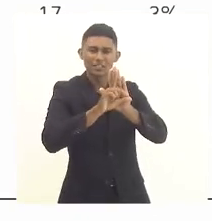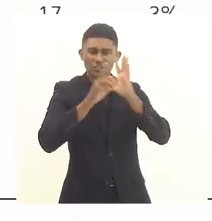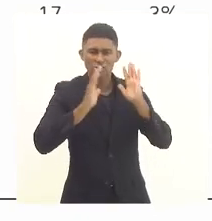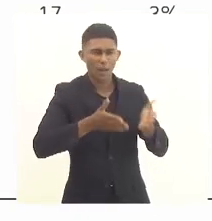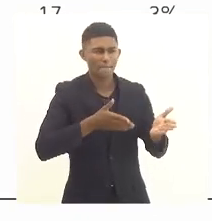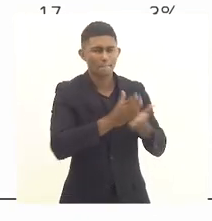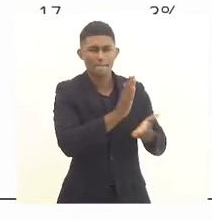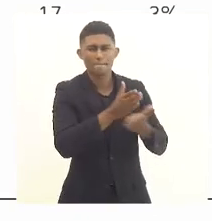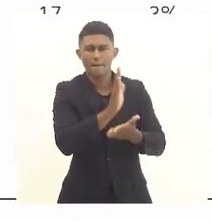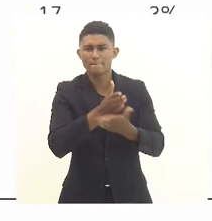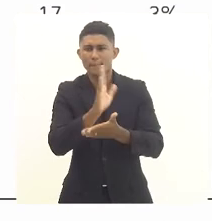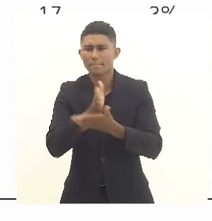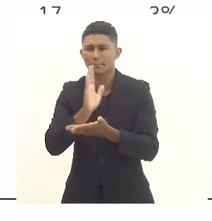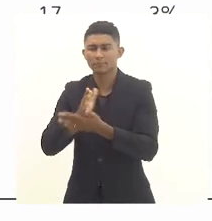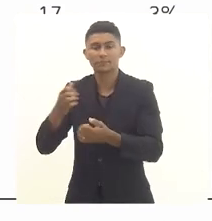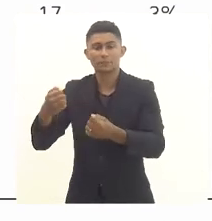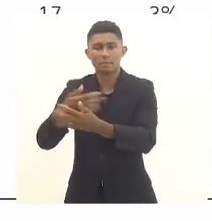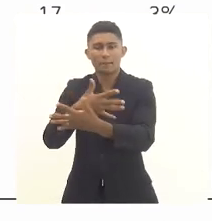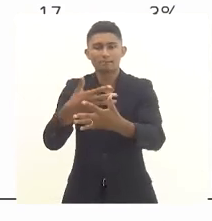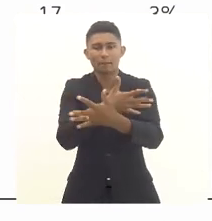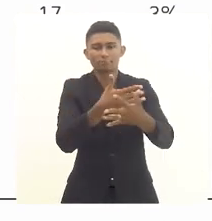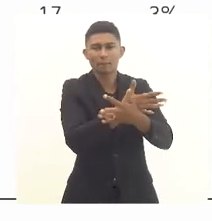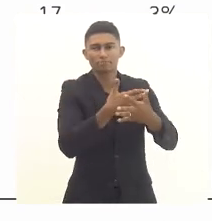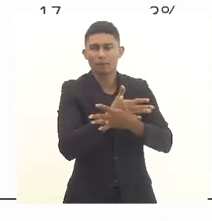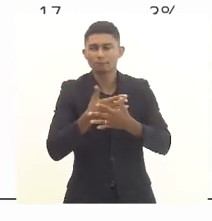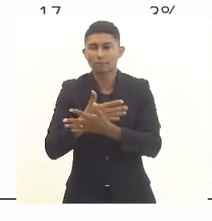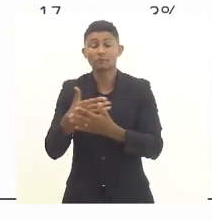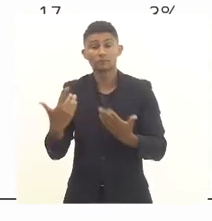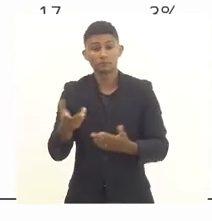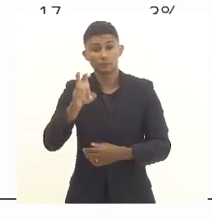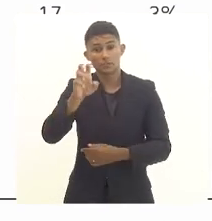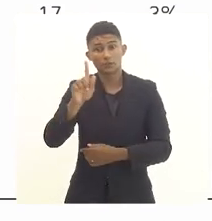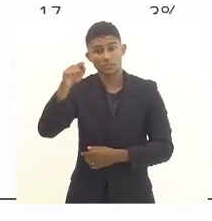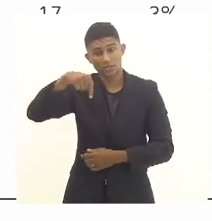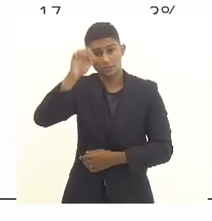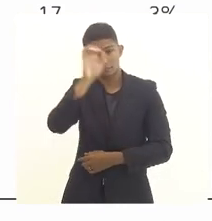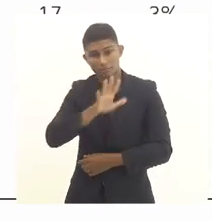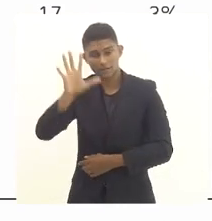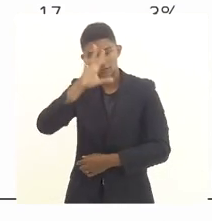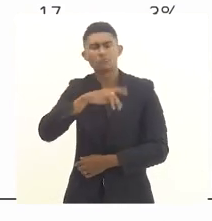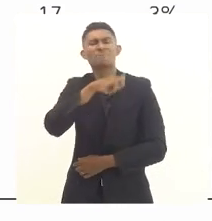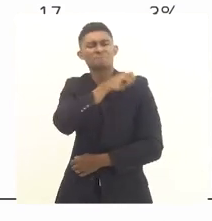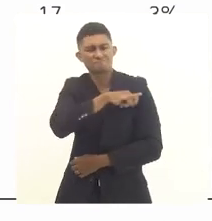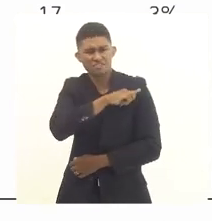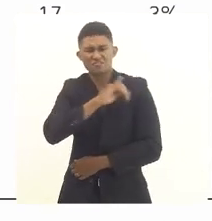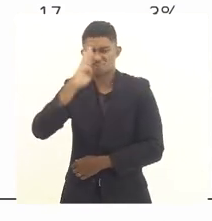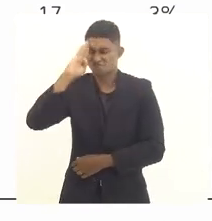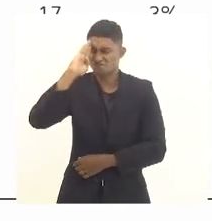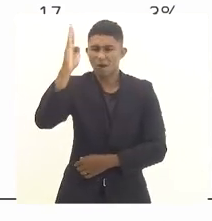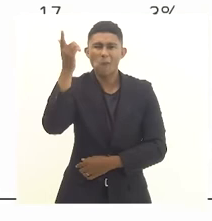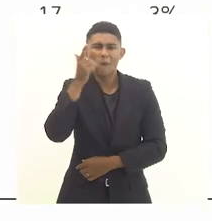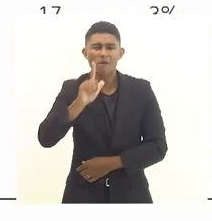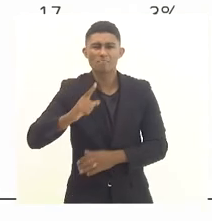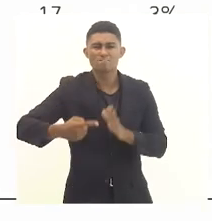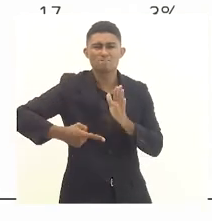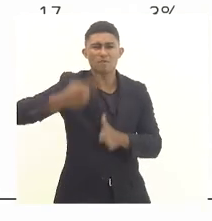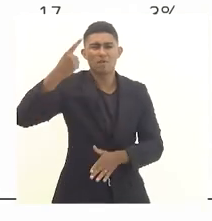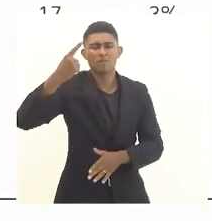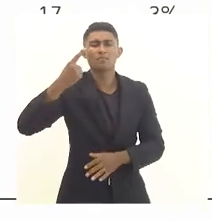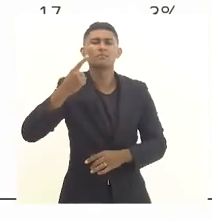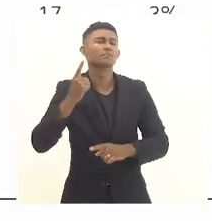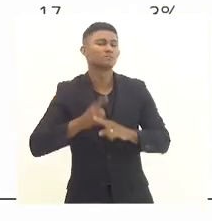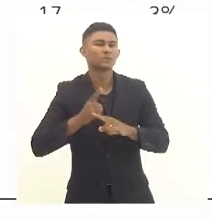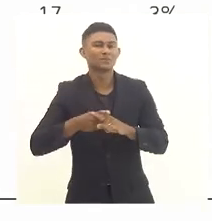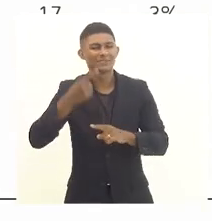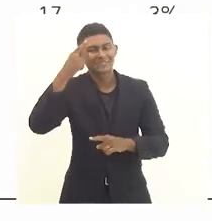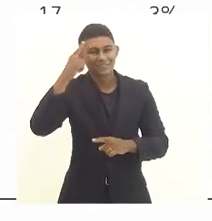aprovadas. Então, no começo dessa implantação do 5G no Brasil, o Rio de Janeiro saiu na frente, muito fruto daquilo que